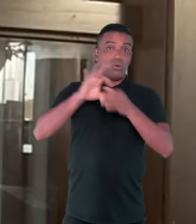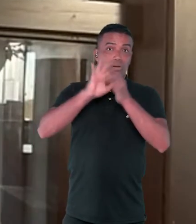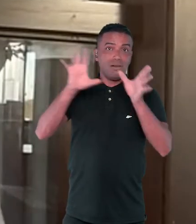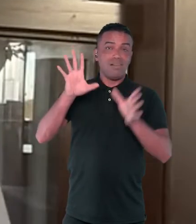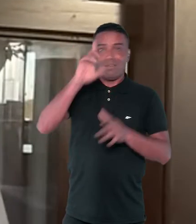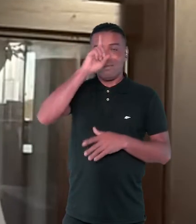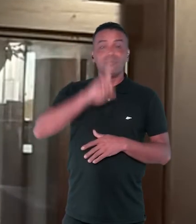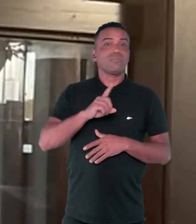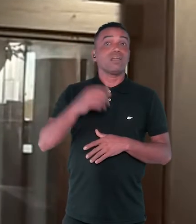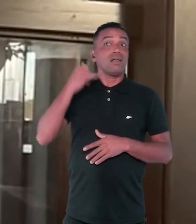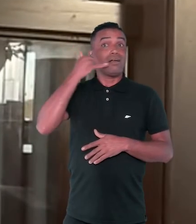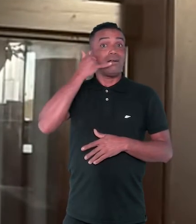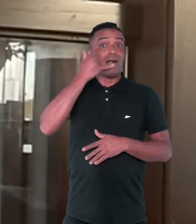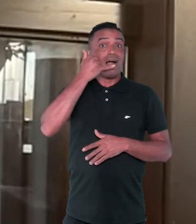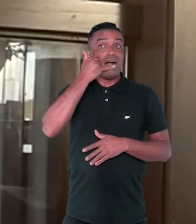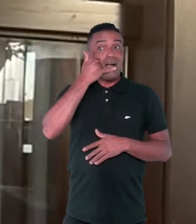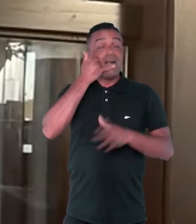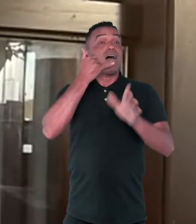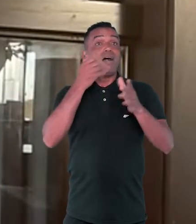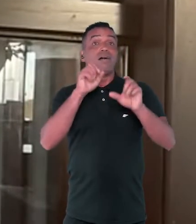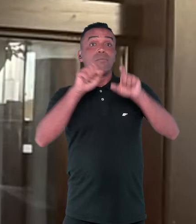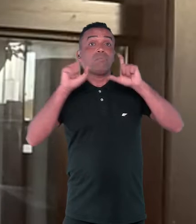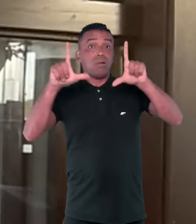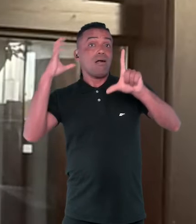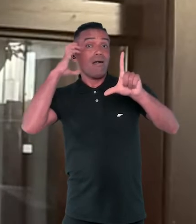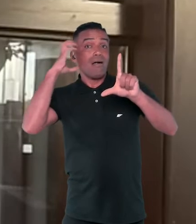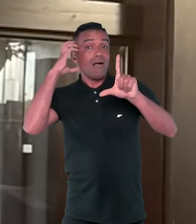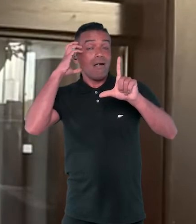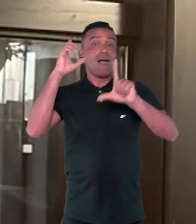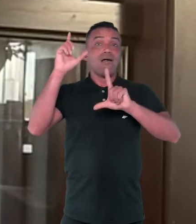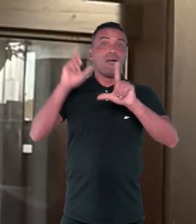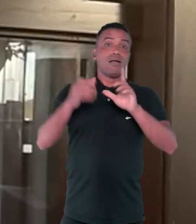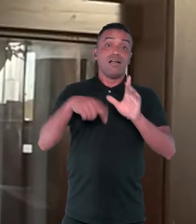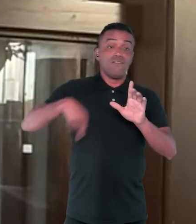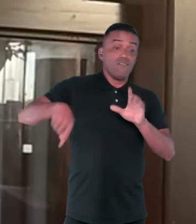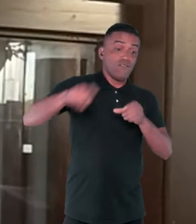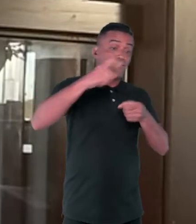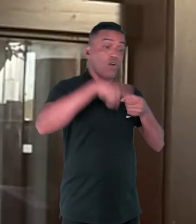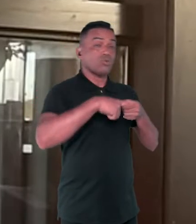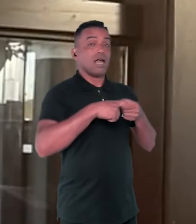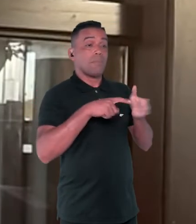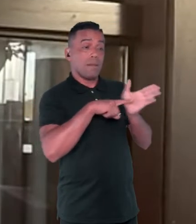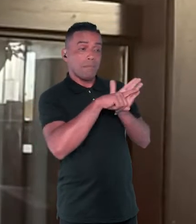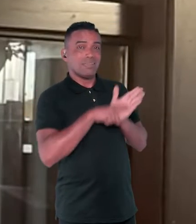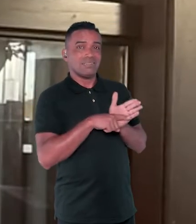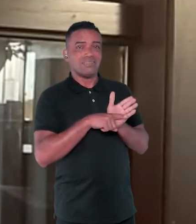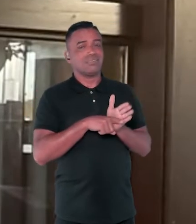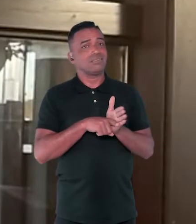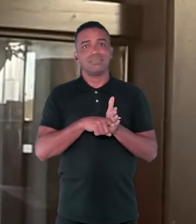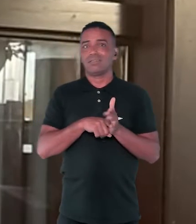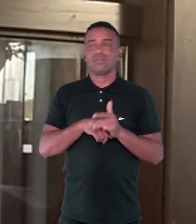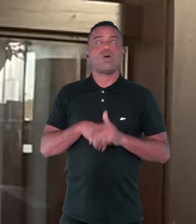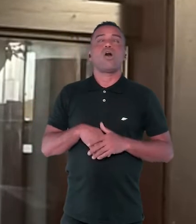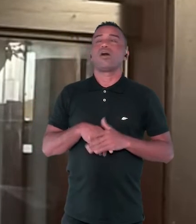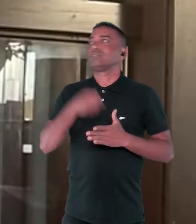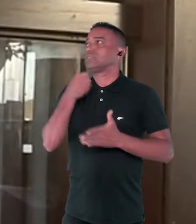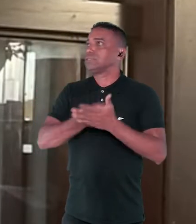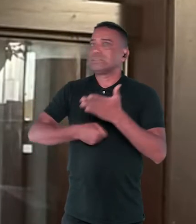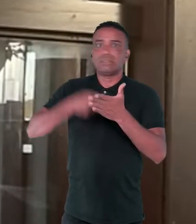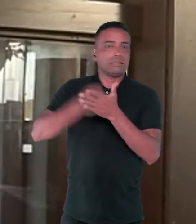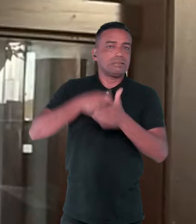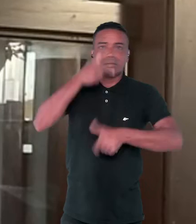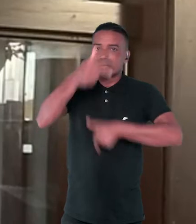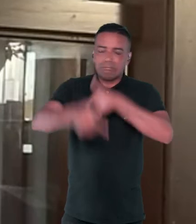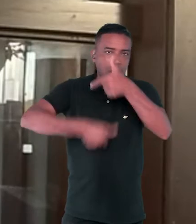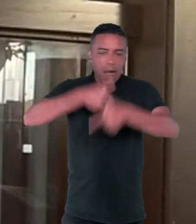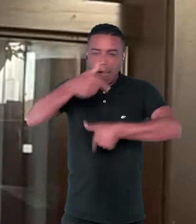no ar, você contar aquilo rapidamente, ou gravar e voltar para apurar, né? Era uma epopeia. Depois que